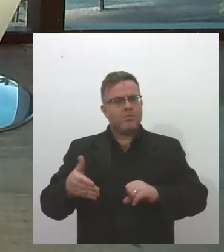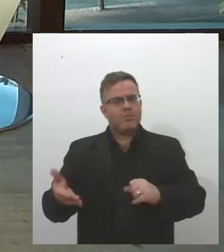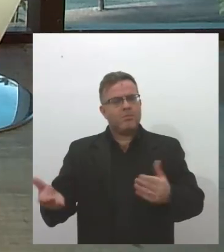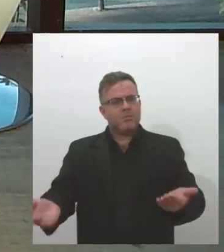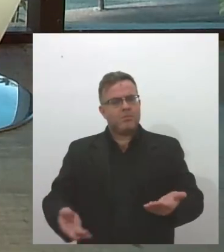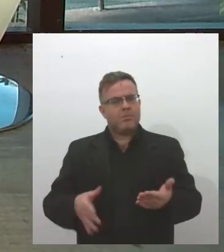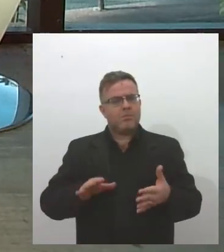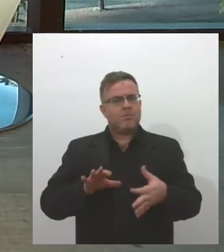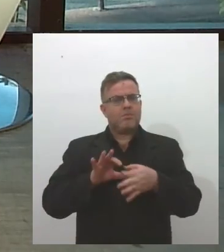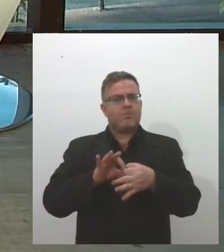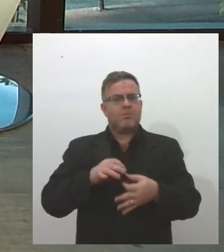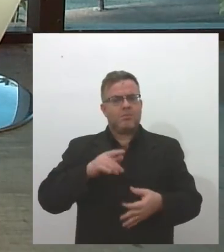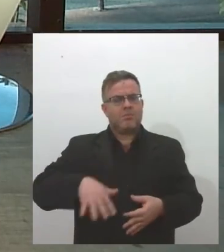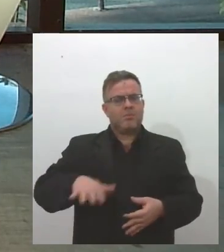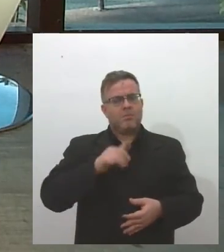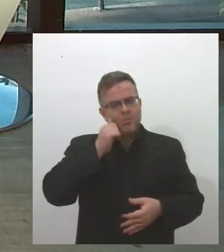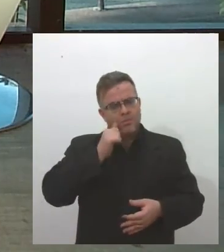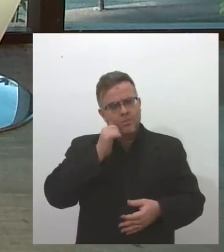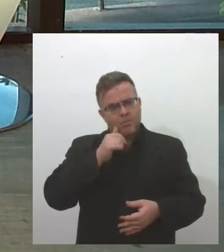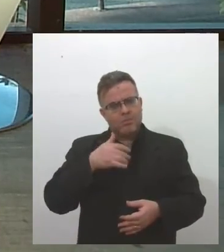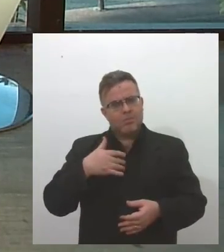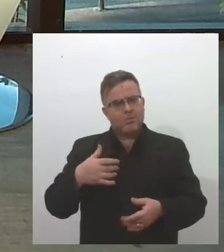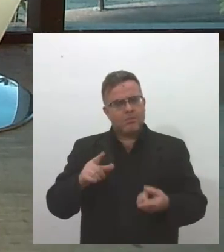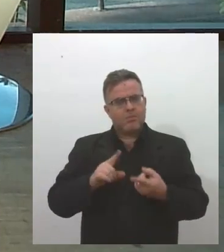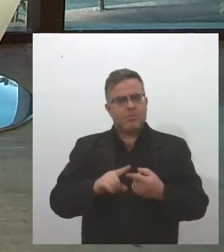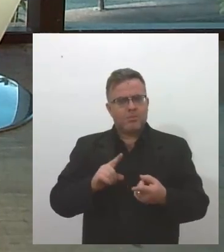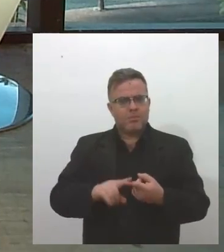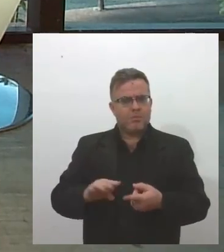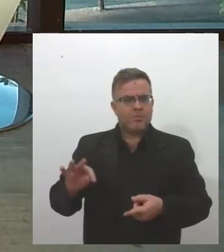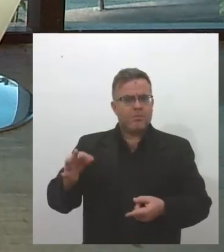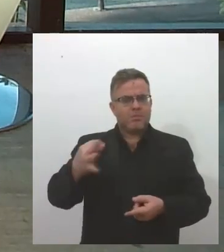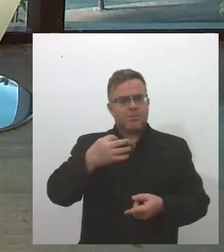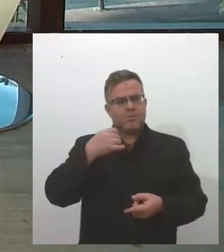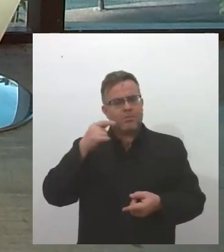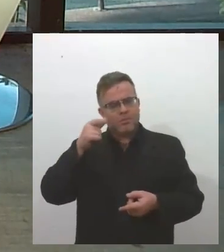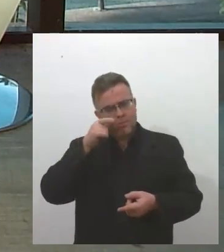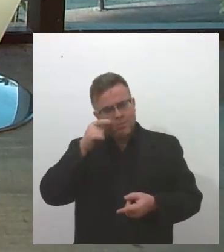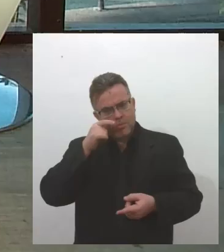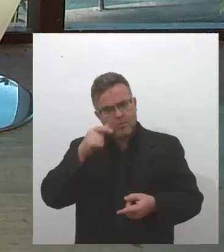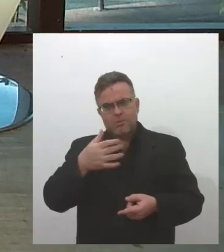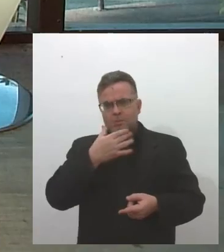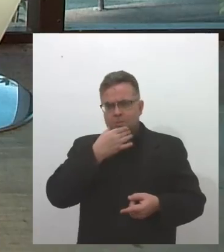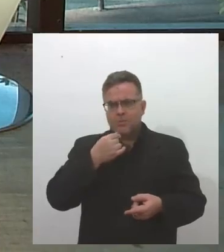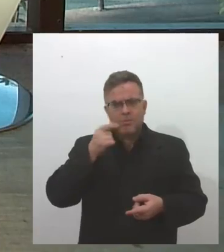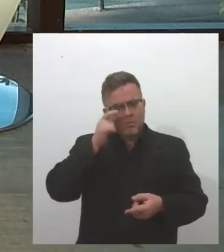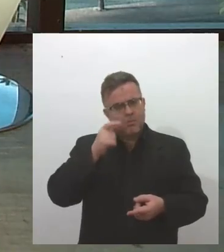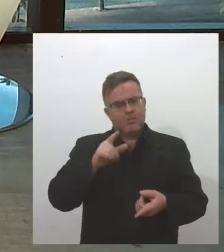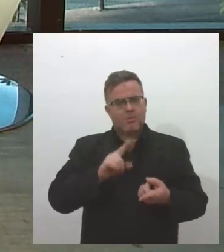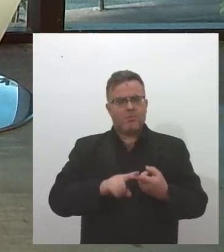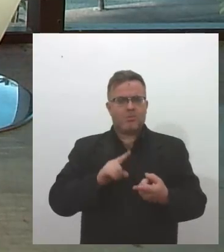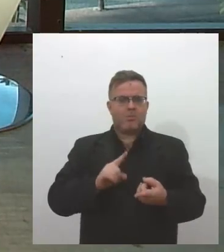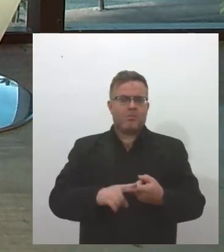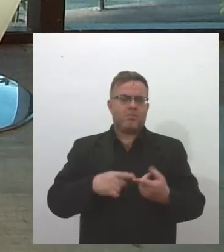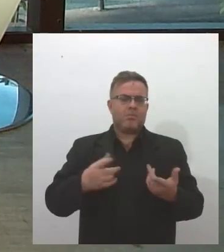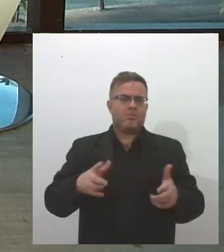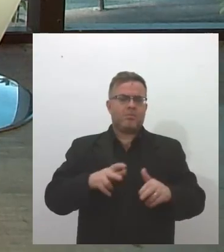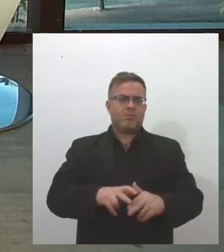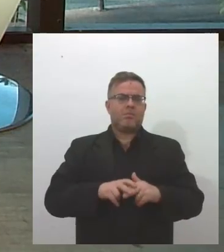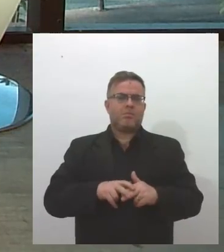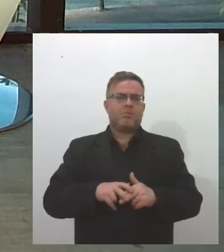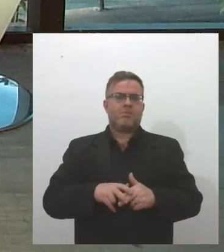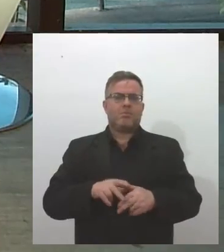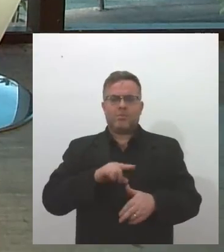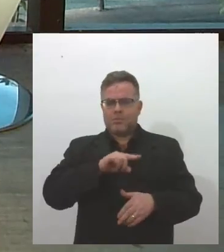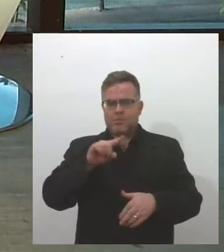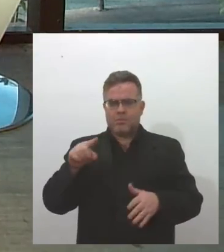segmento feminino, mas também de interesse de todos, né? Do masculino todo também. Público, né? Então, assim, fica aí ligadinho,